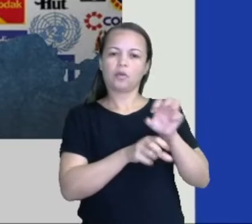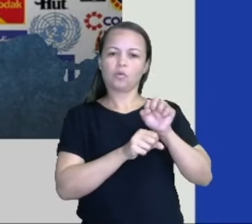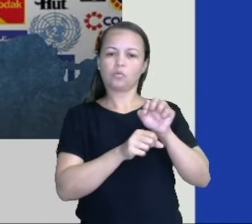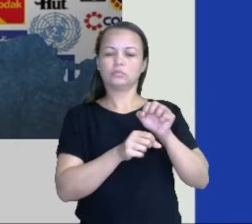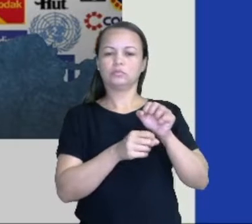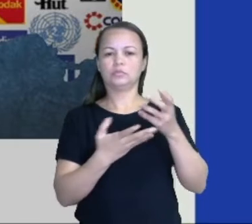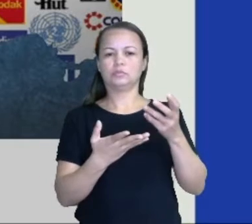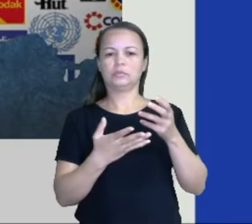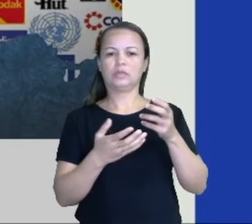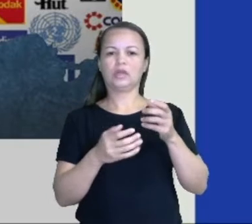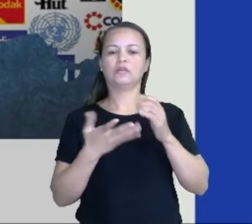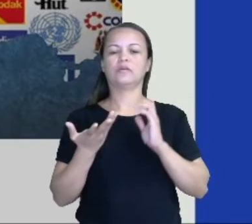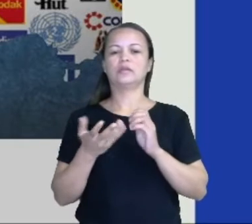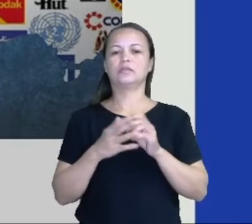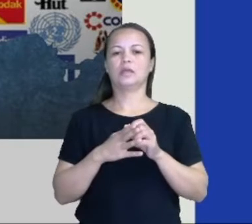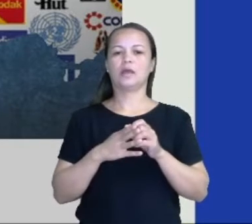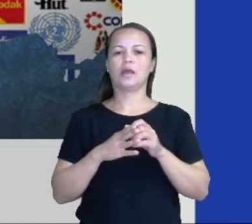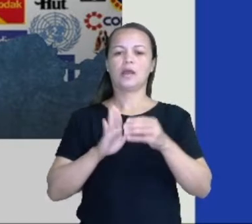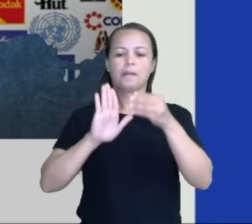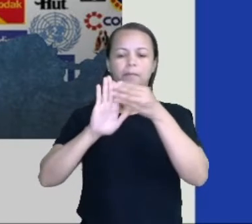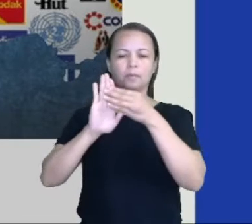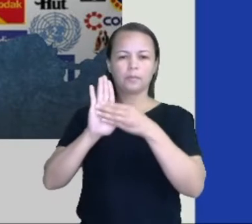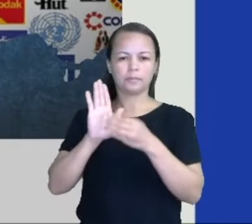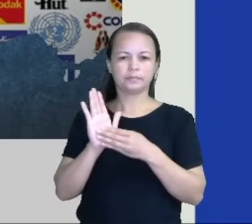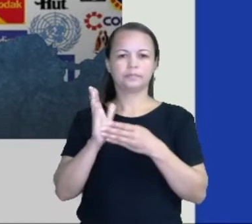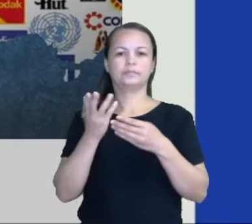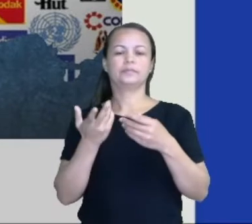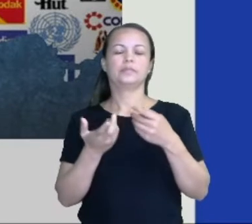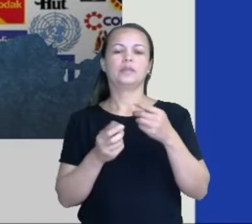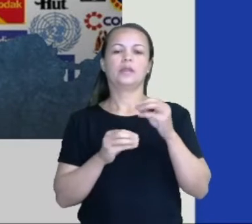onde elas, através da propaganda, elas conseguem